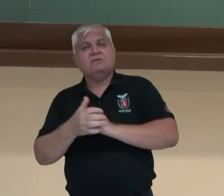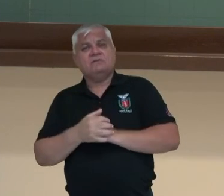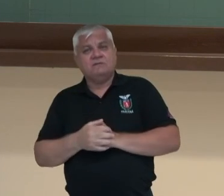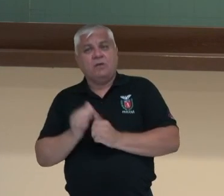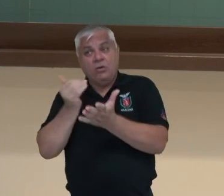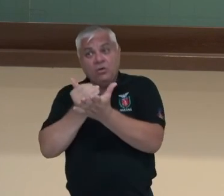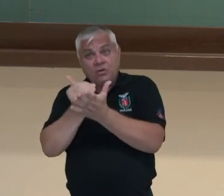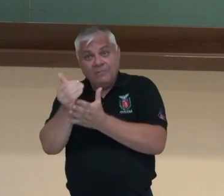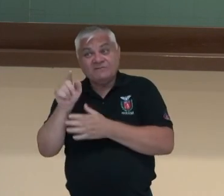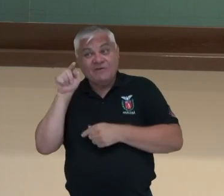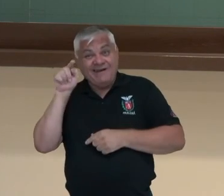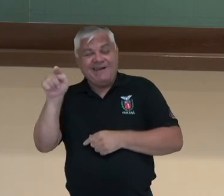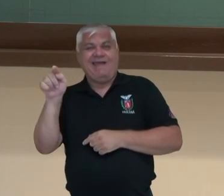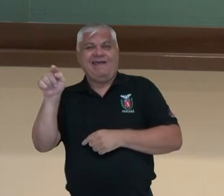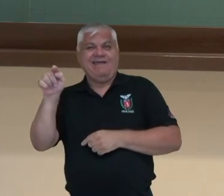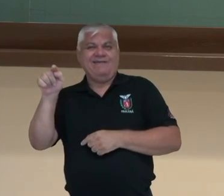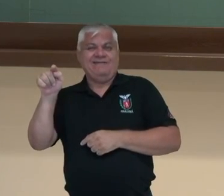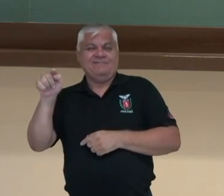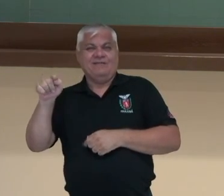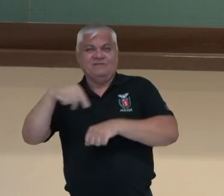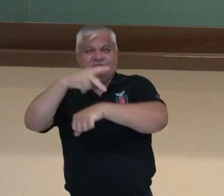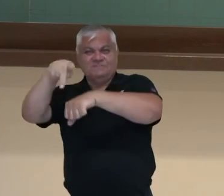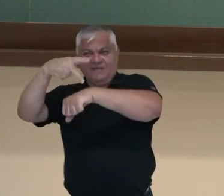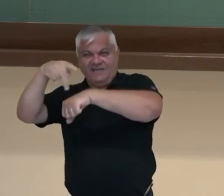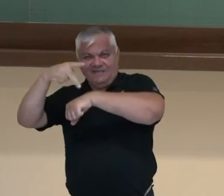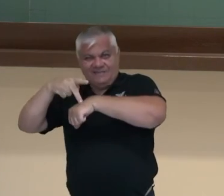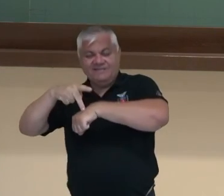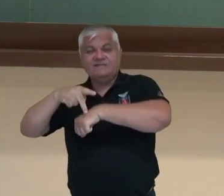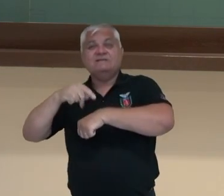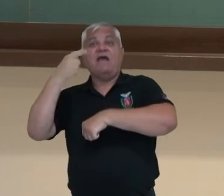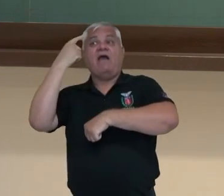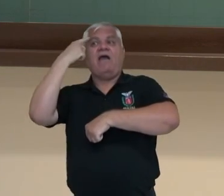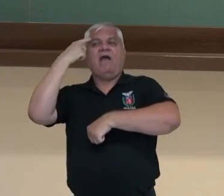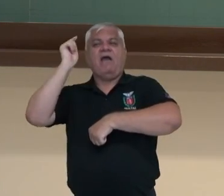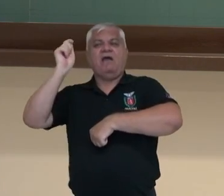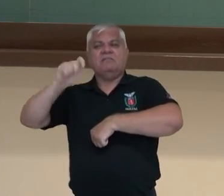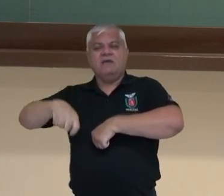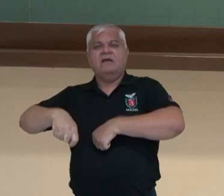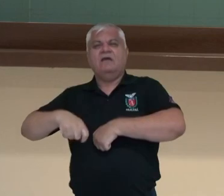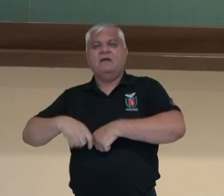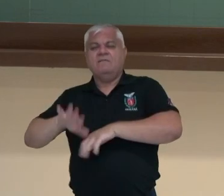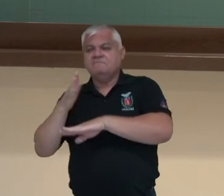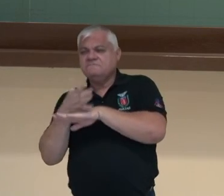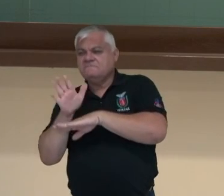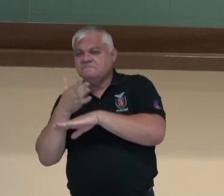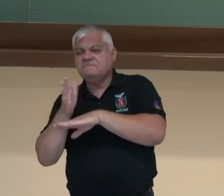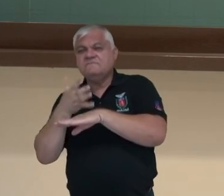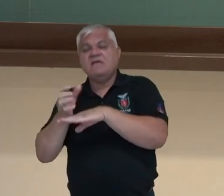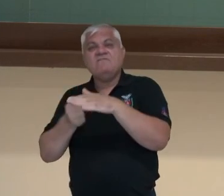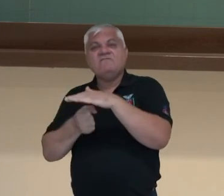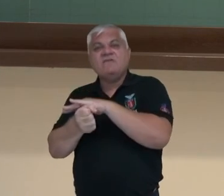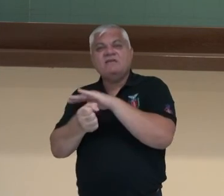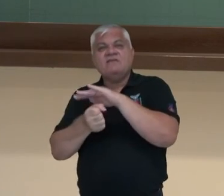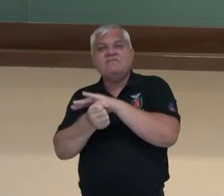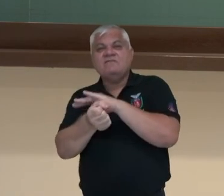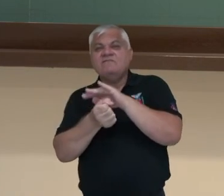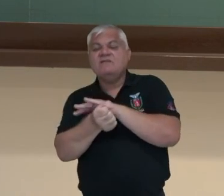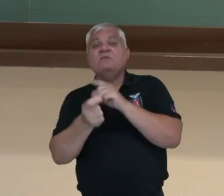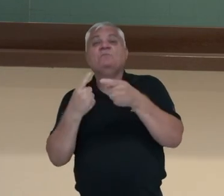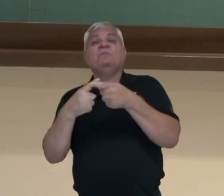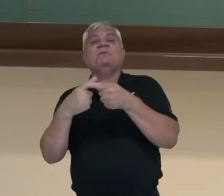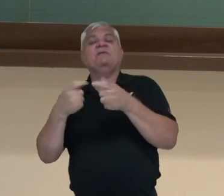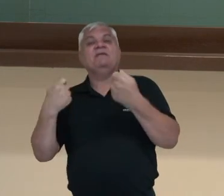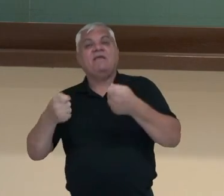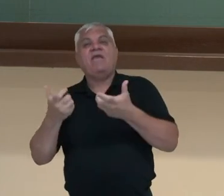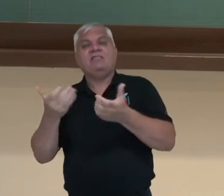começou, os países começaram a investir no esporte. Por quê? Porque eles queriam